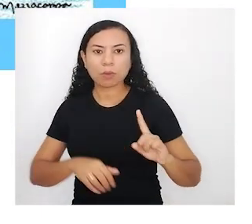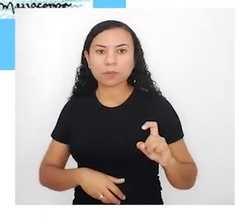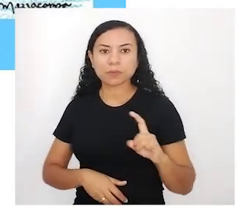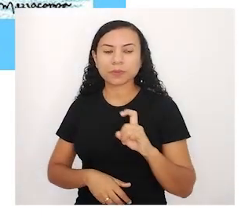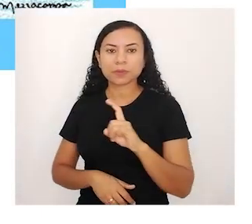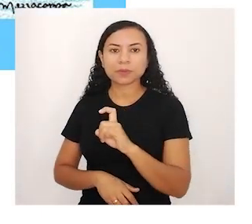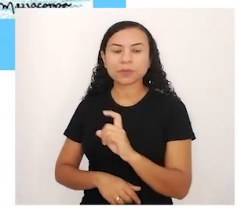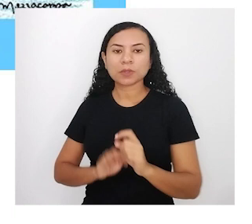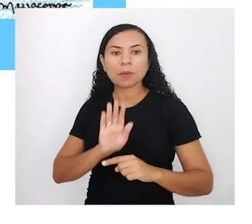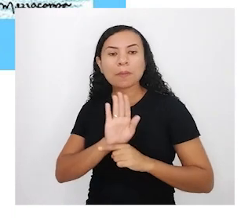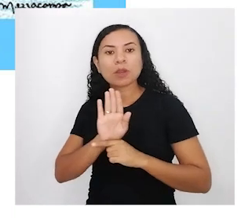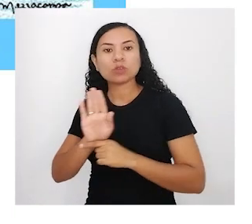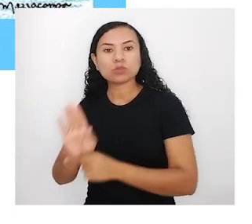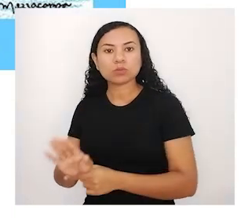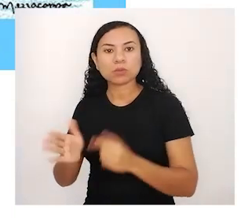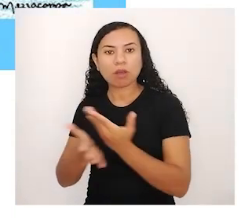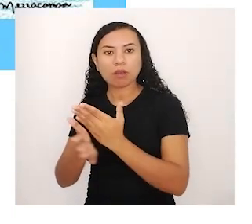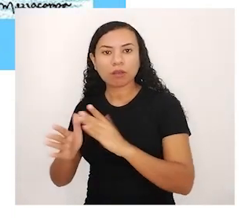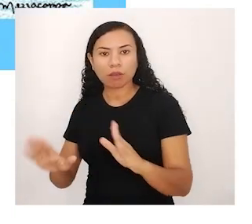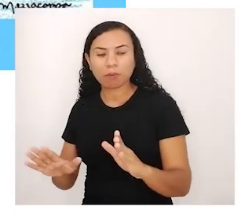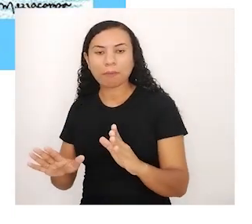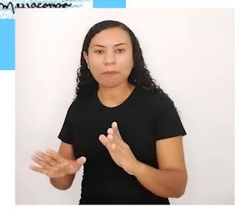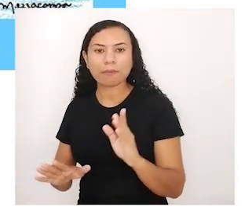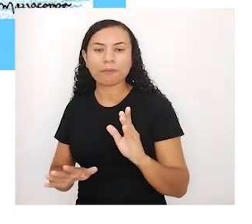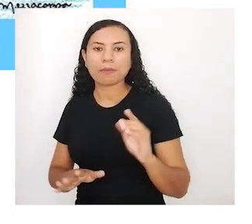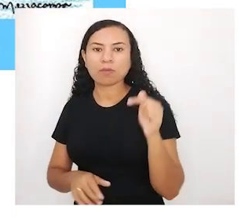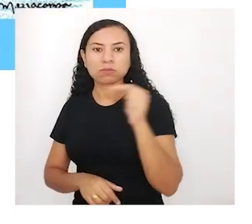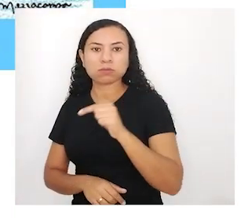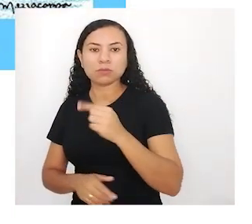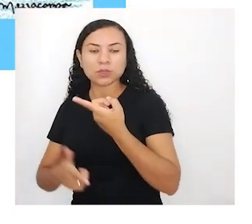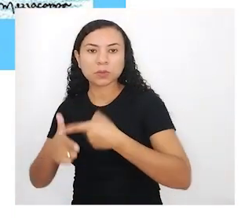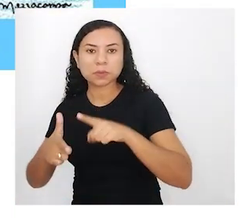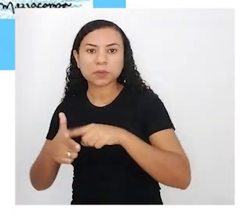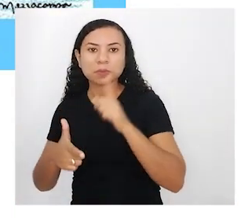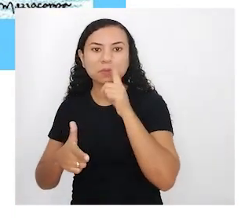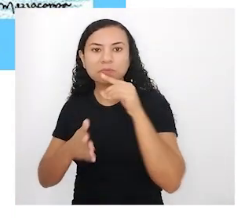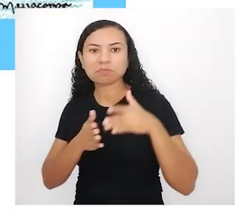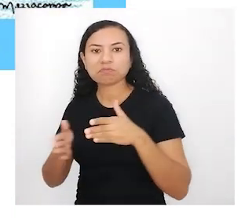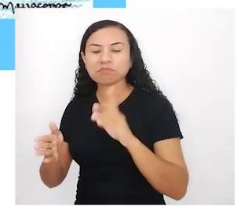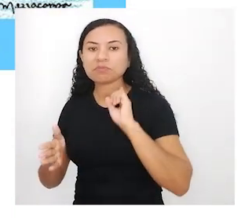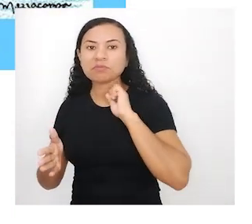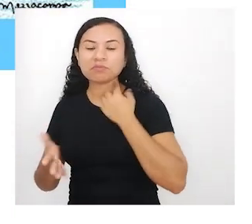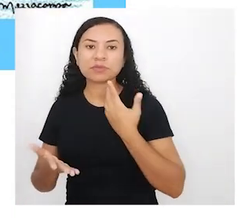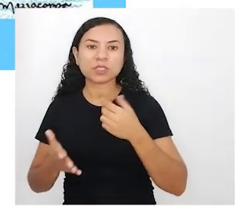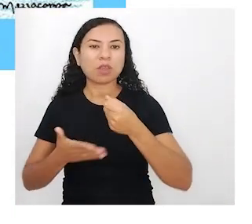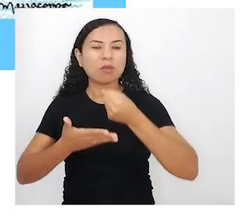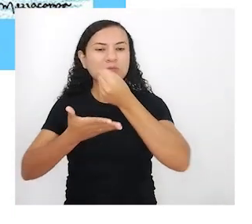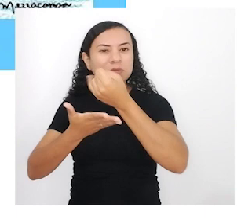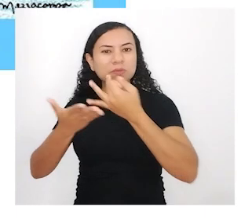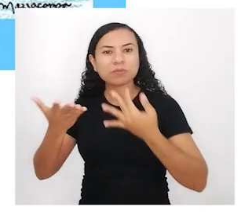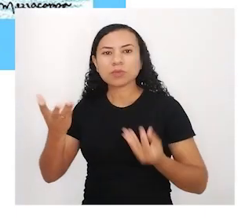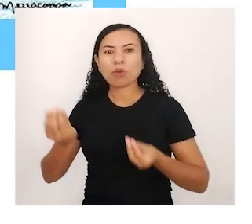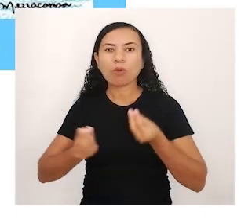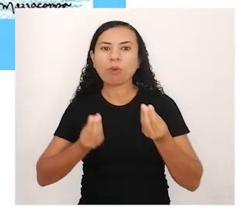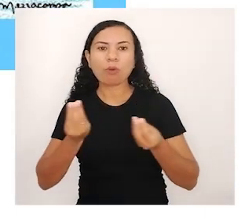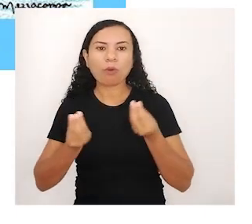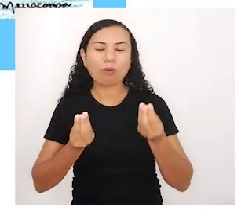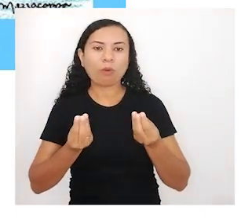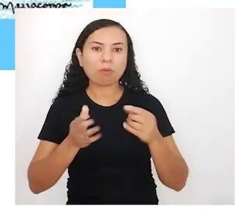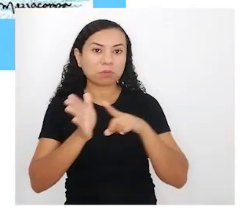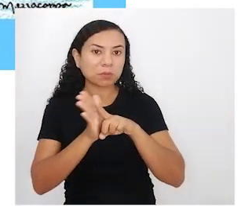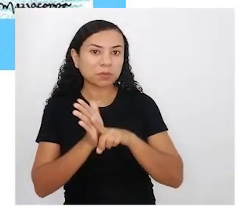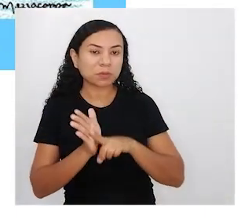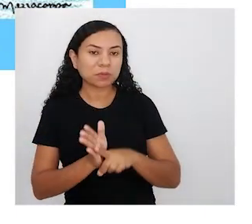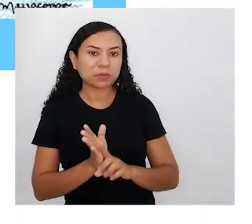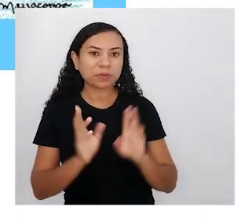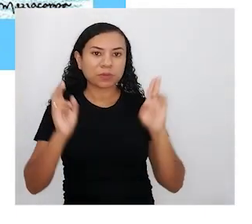remediar parte do mercúrio encontrado em rios do Amazonas. Descreva o processo realizado pelos pesquisadores com base nos temas